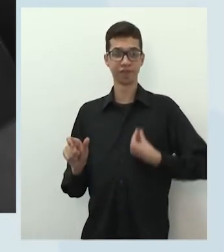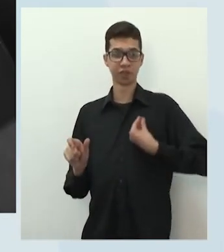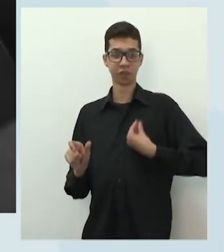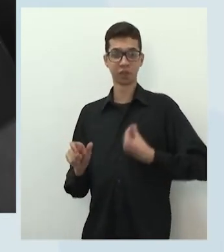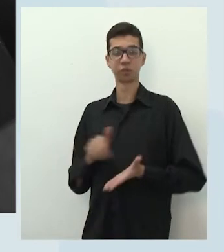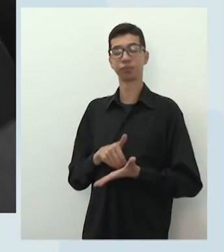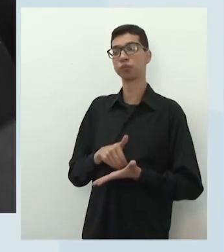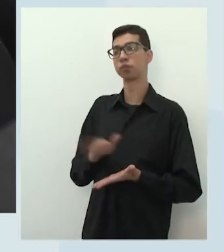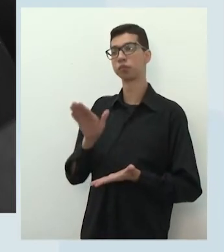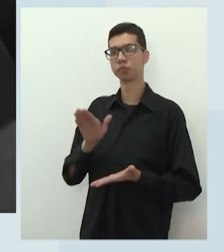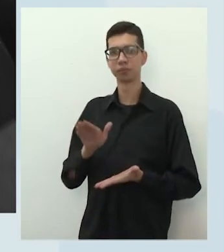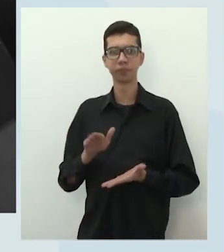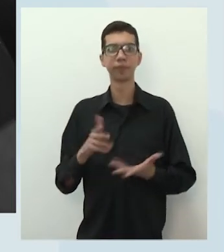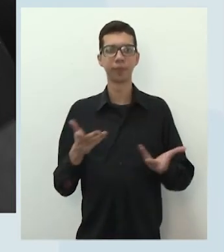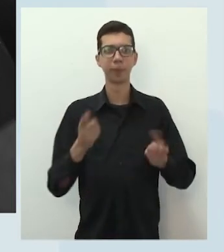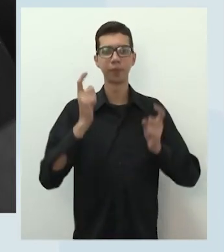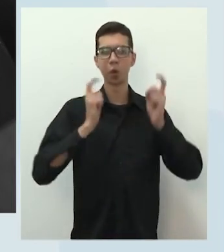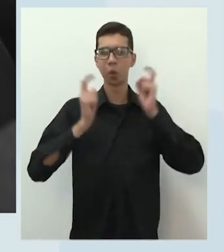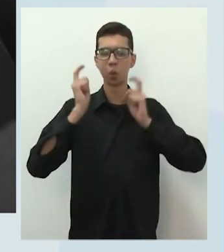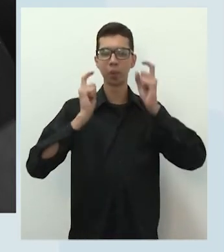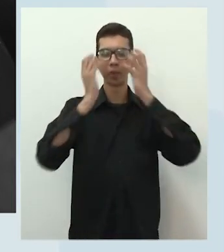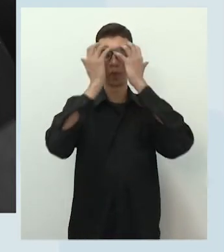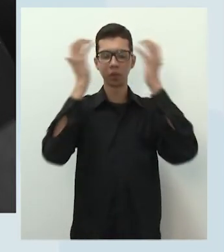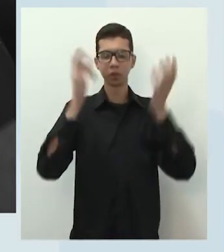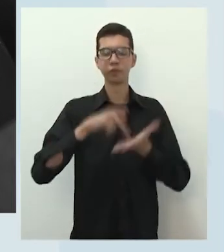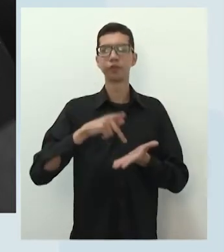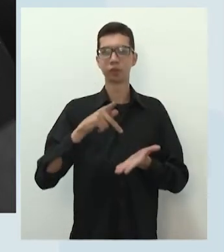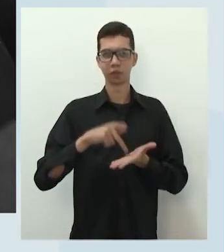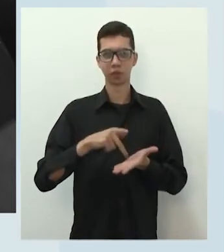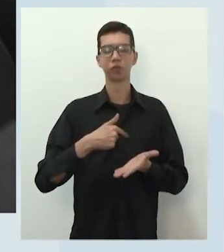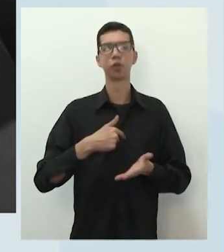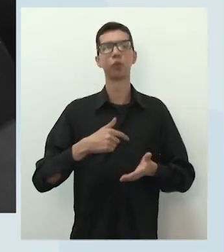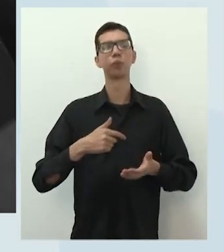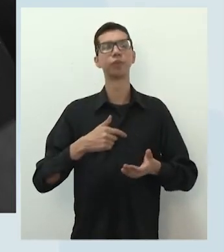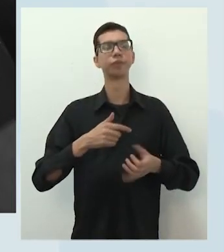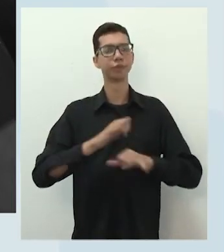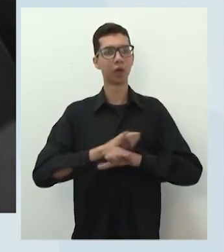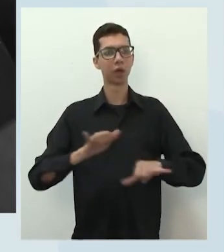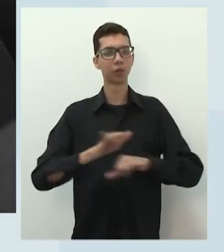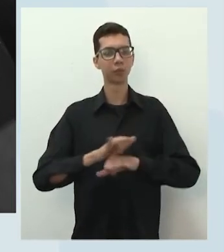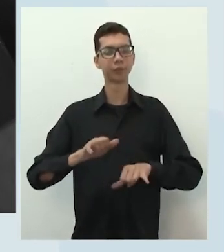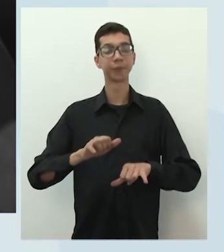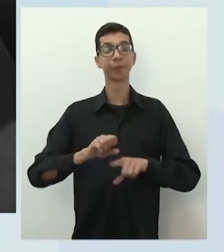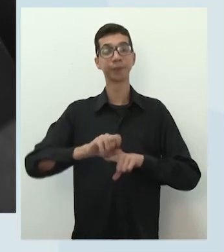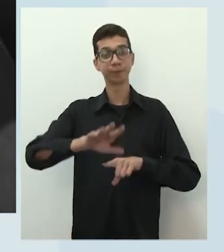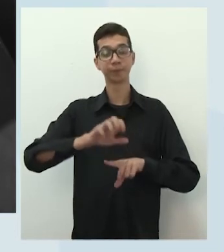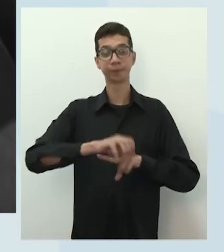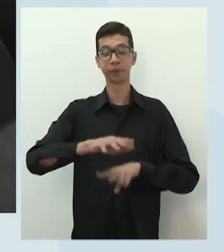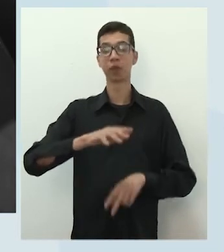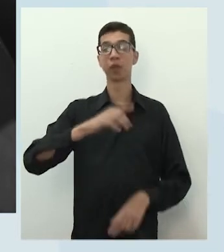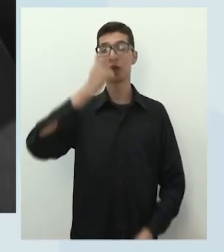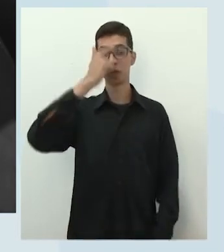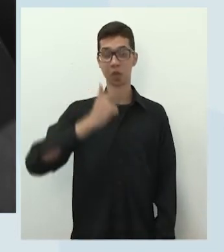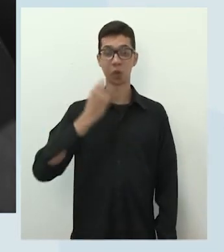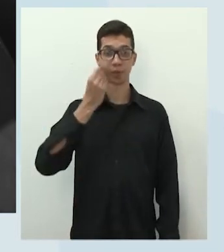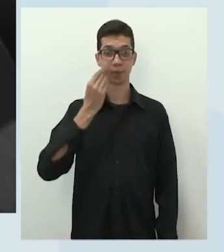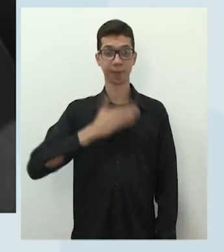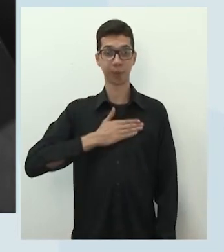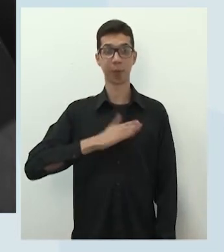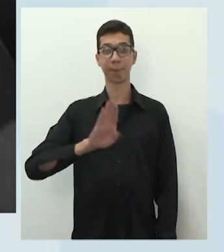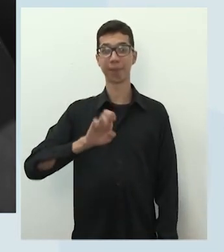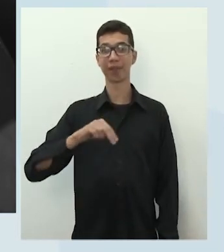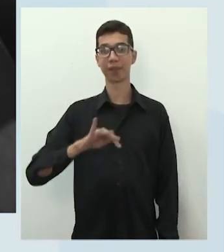Né? Isso nos incomoda um pouco, mas é uma característica pós-moderna. As pessoas hoje tratam as outras